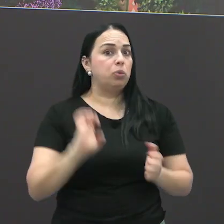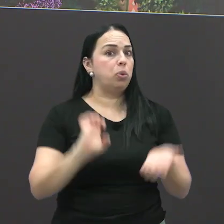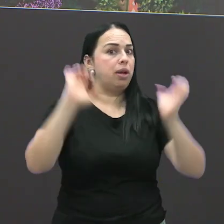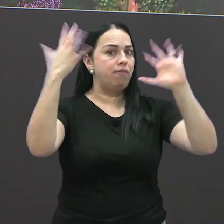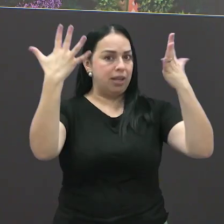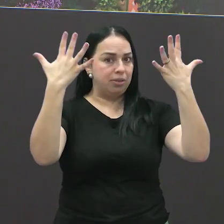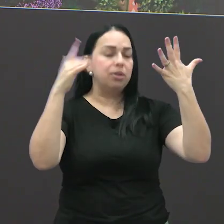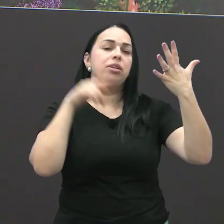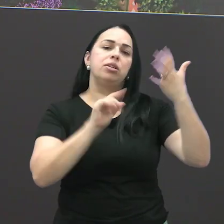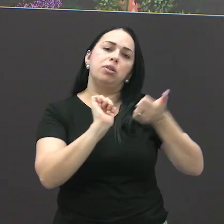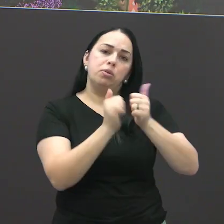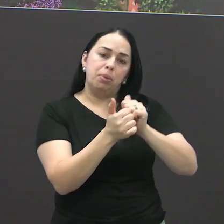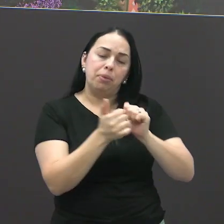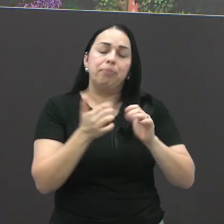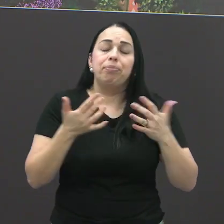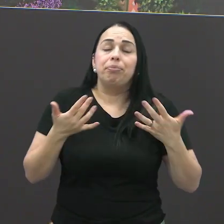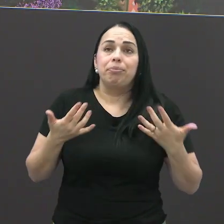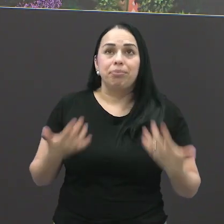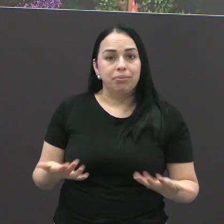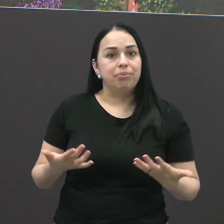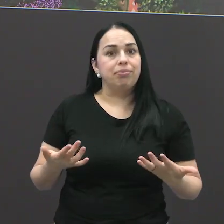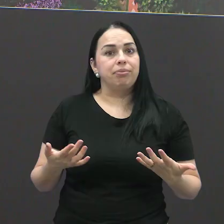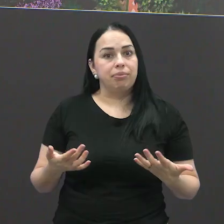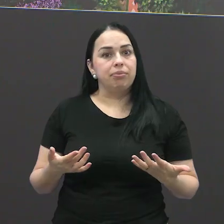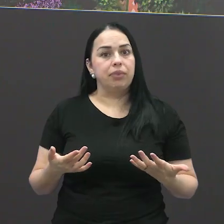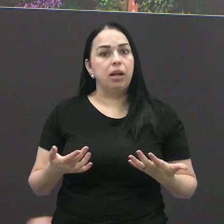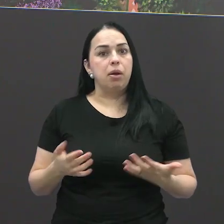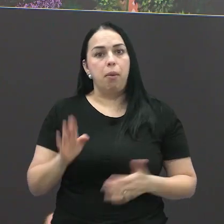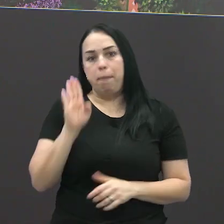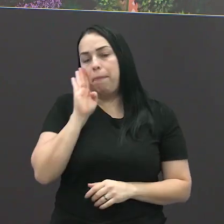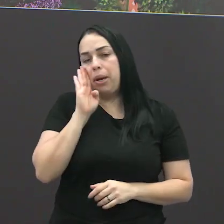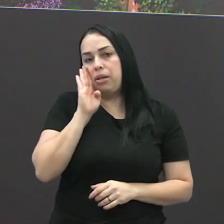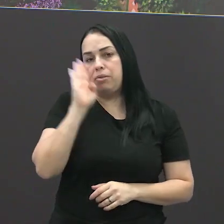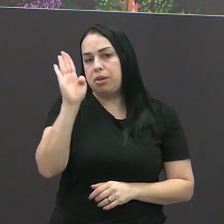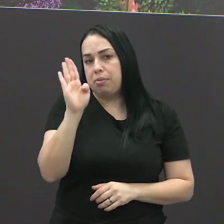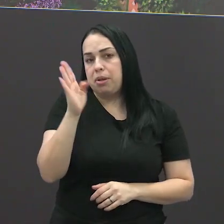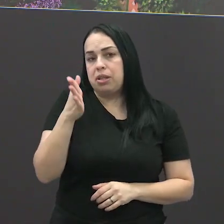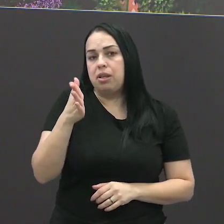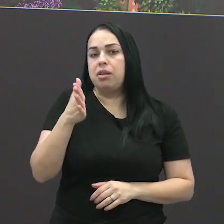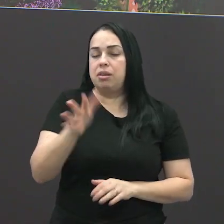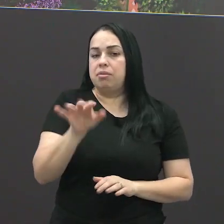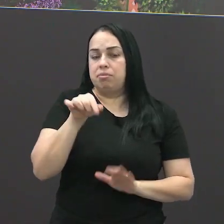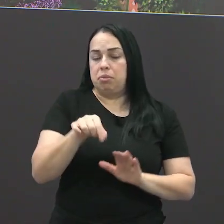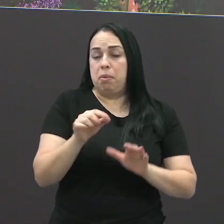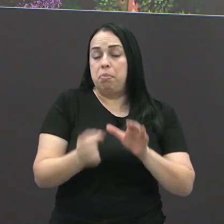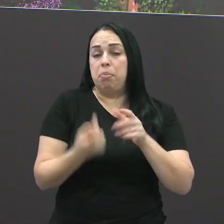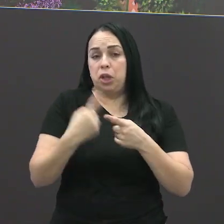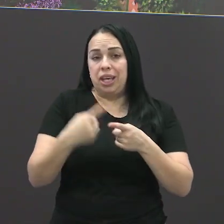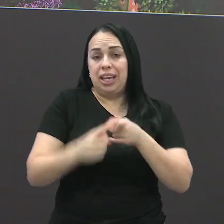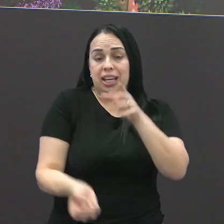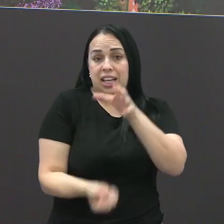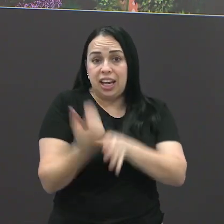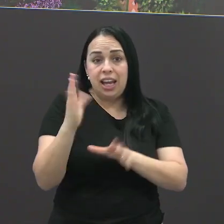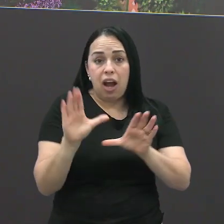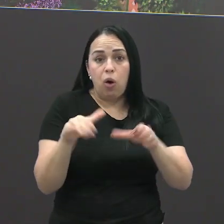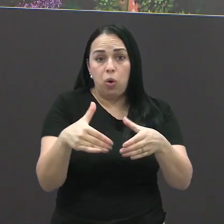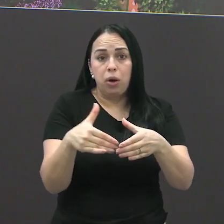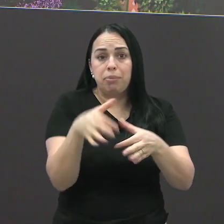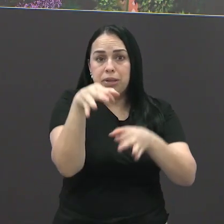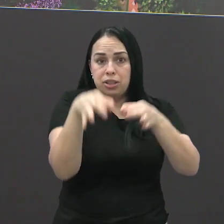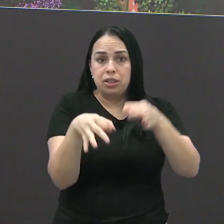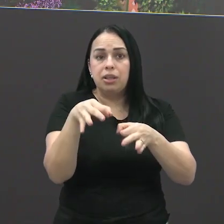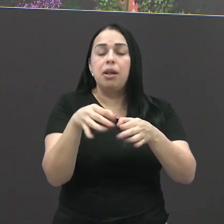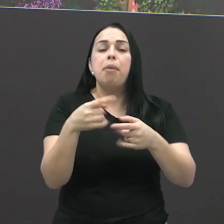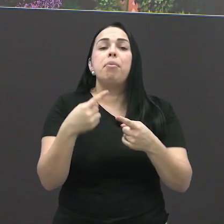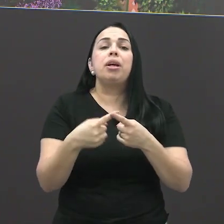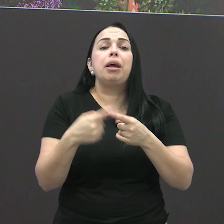que nós temos na cidade. Então, o principal argumento e motivo para que a junta fosse formada é